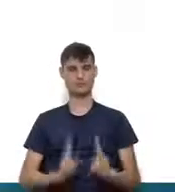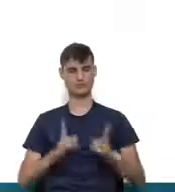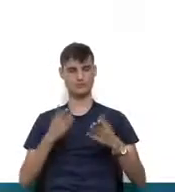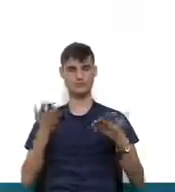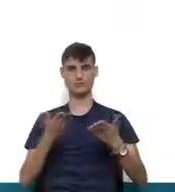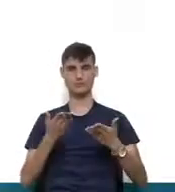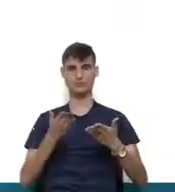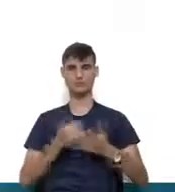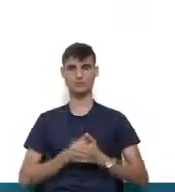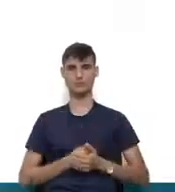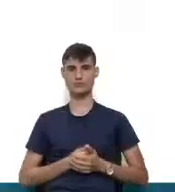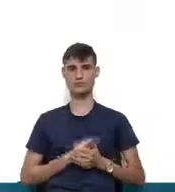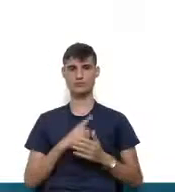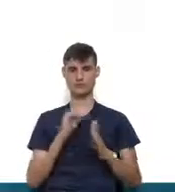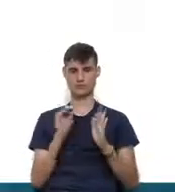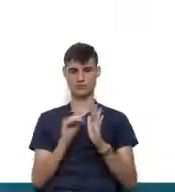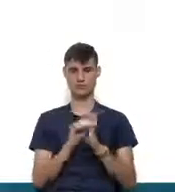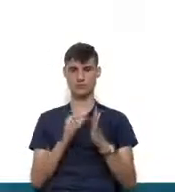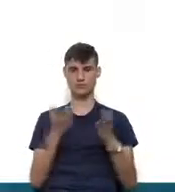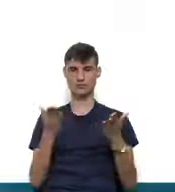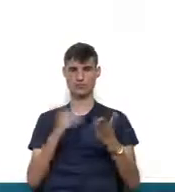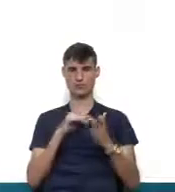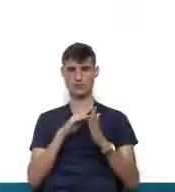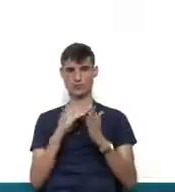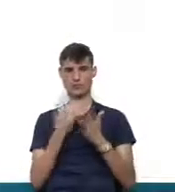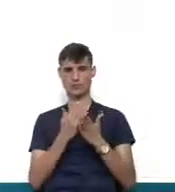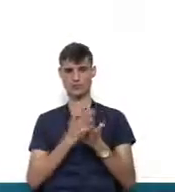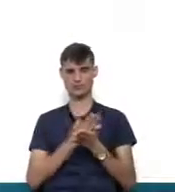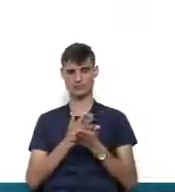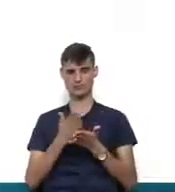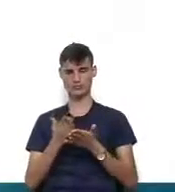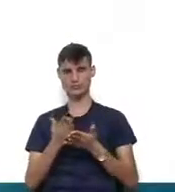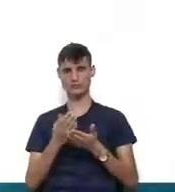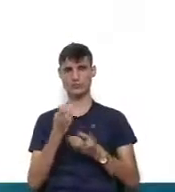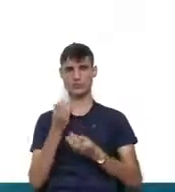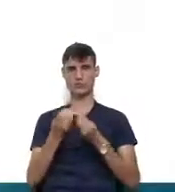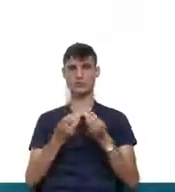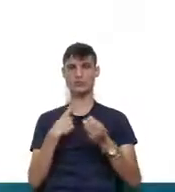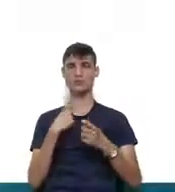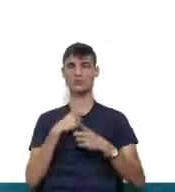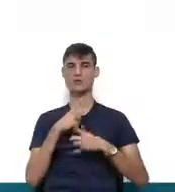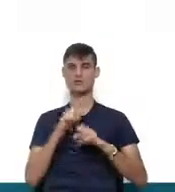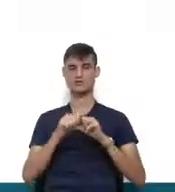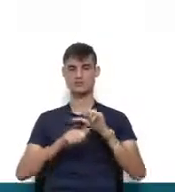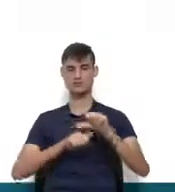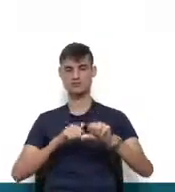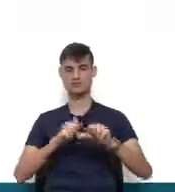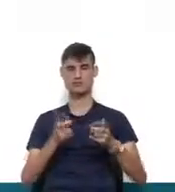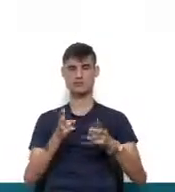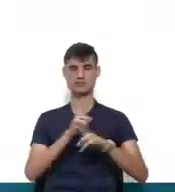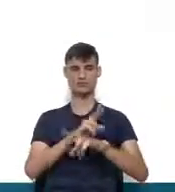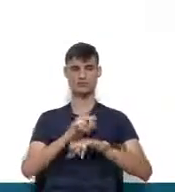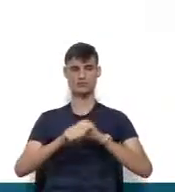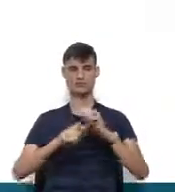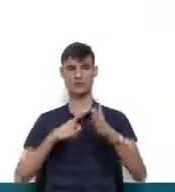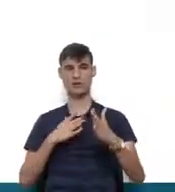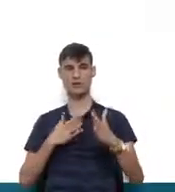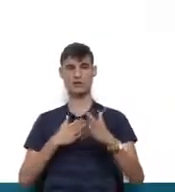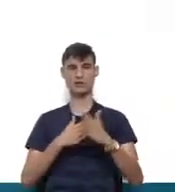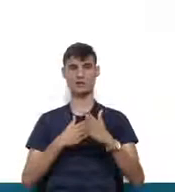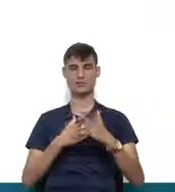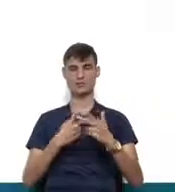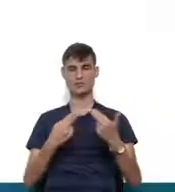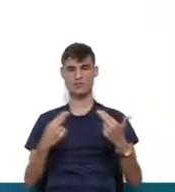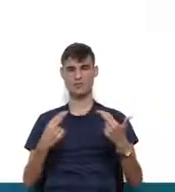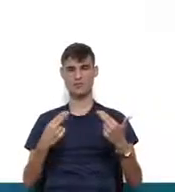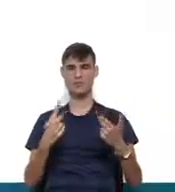Continuando, aplicando aqui agora, né, todos os processos, a gente vai integrar e substituir os limites de